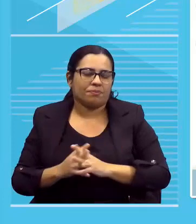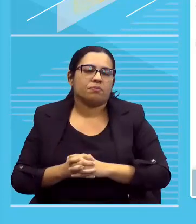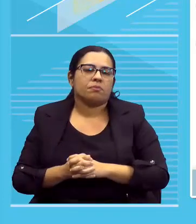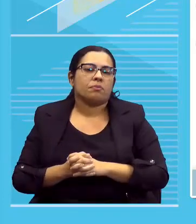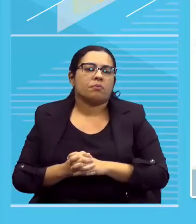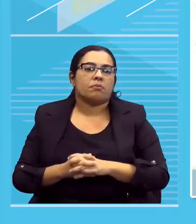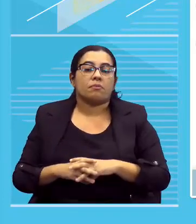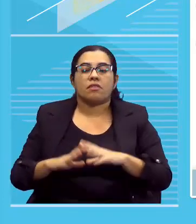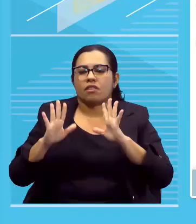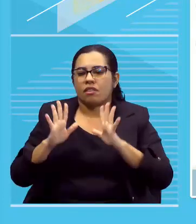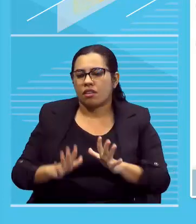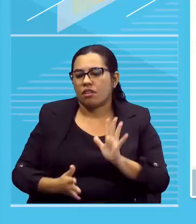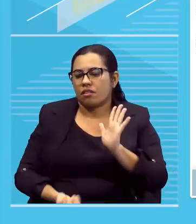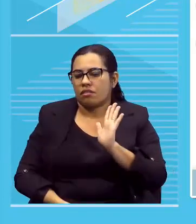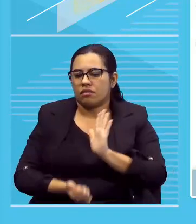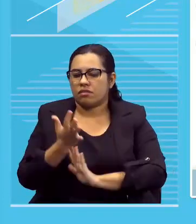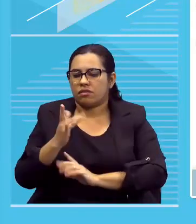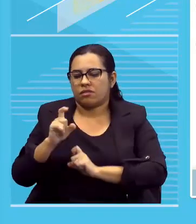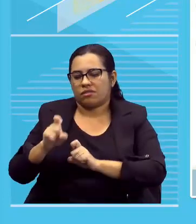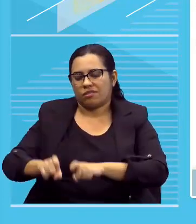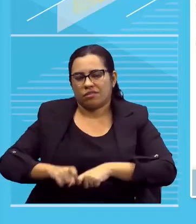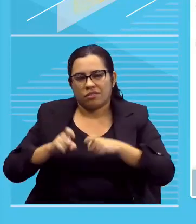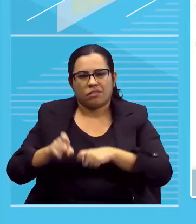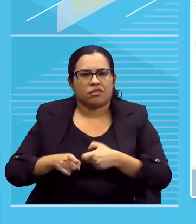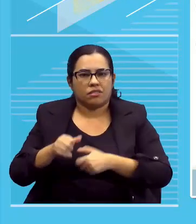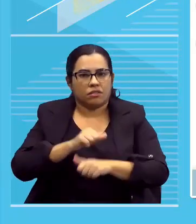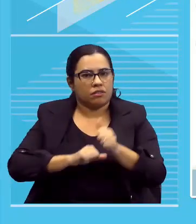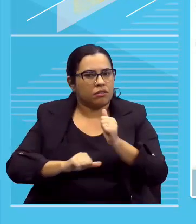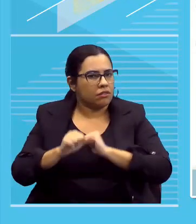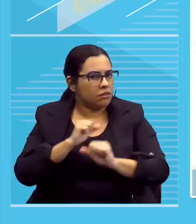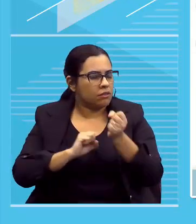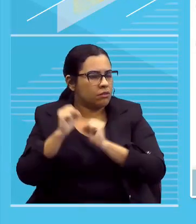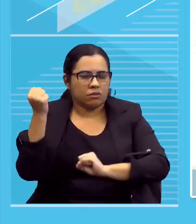O que é produzido no campo gente industrialismo